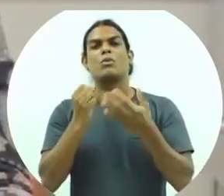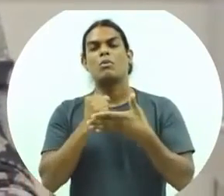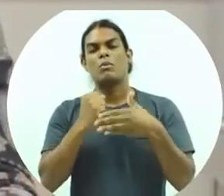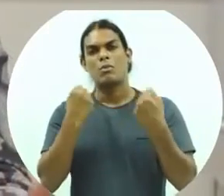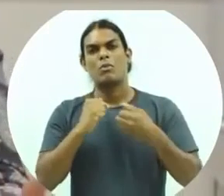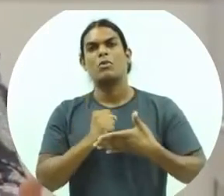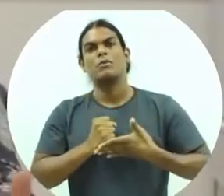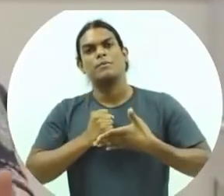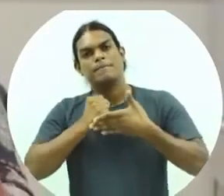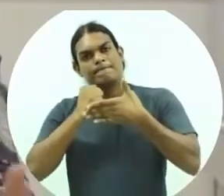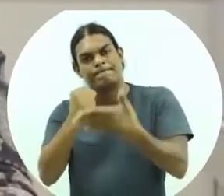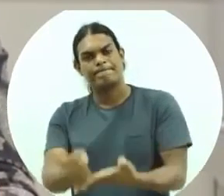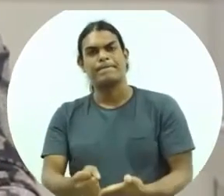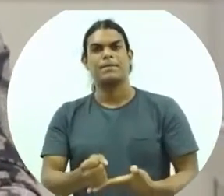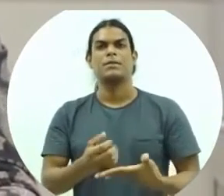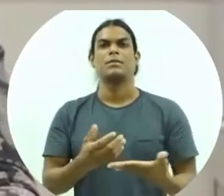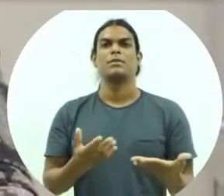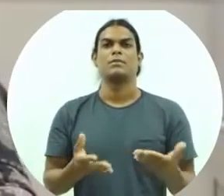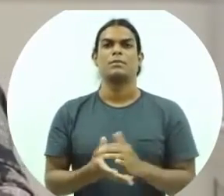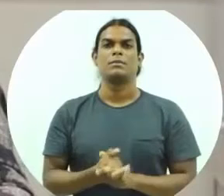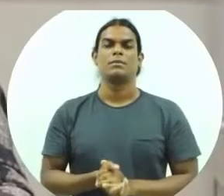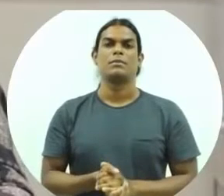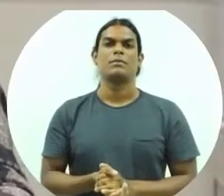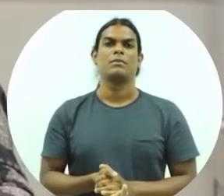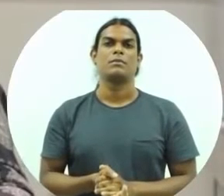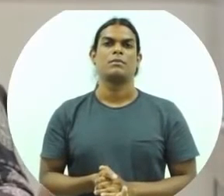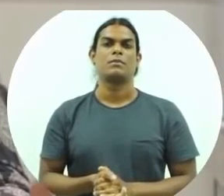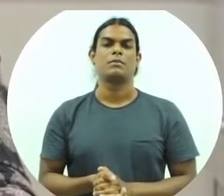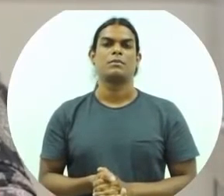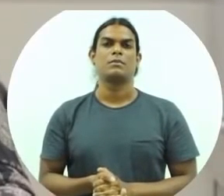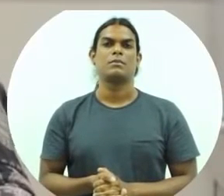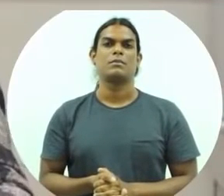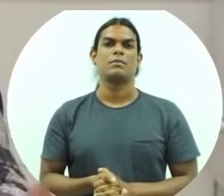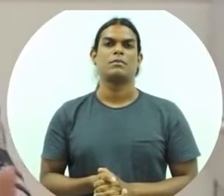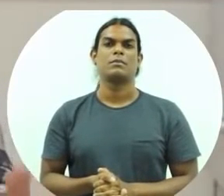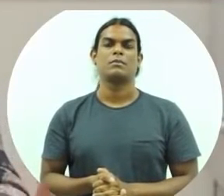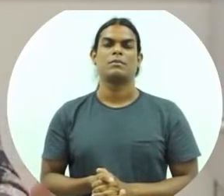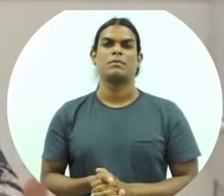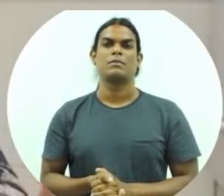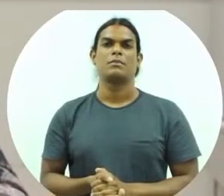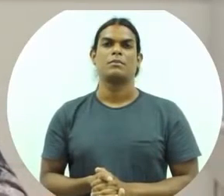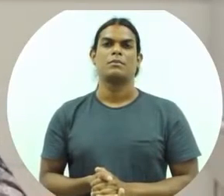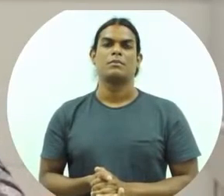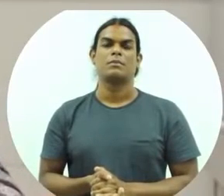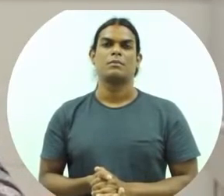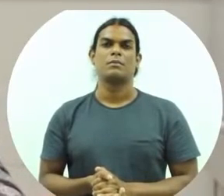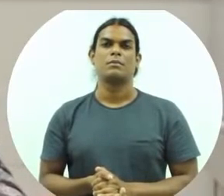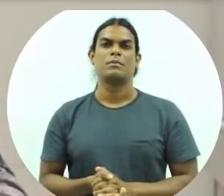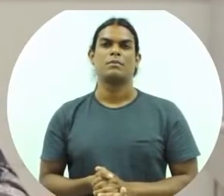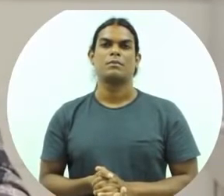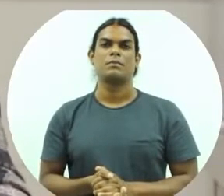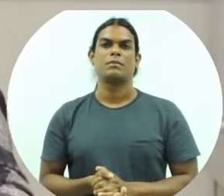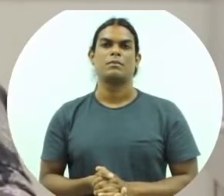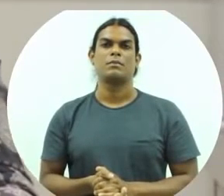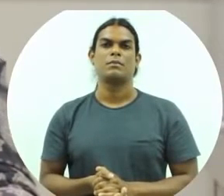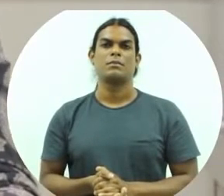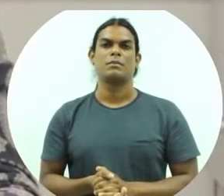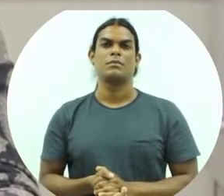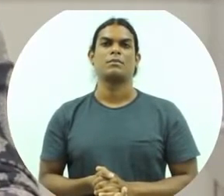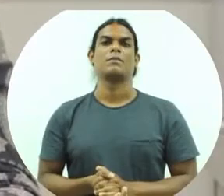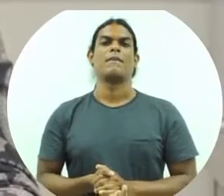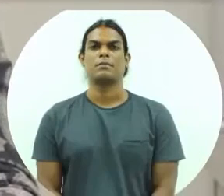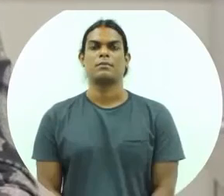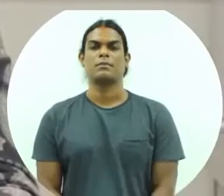eu posso desenvolvê-los para que o alcance do seu desempenho seja realmente aquilo esperado dentro da